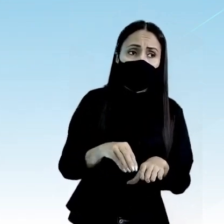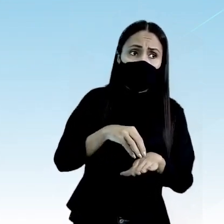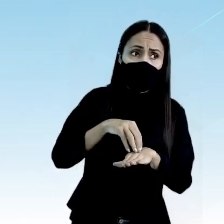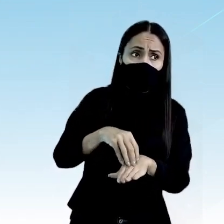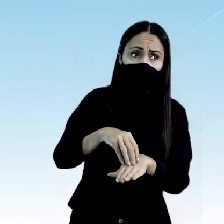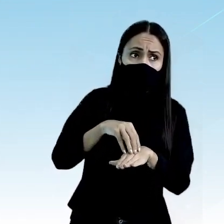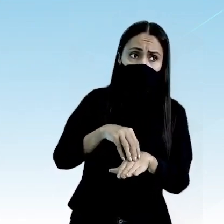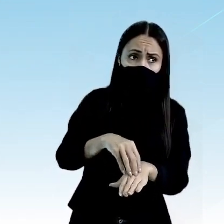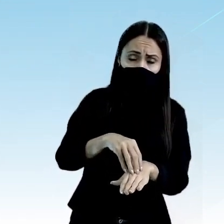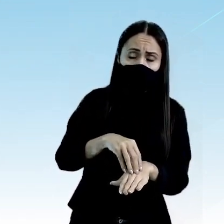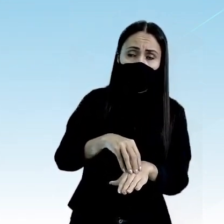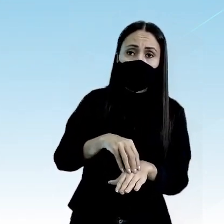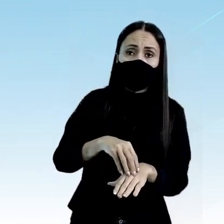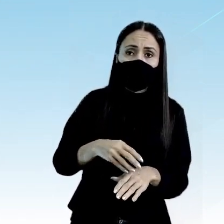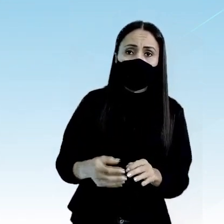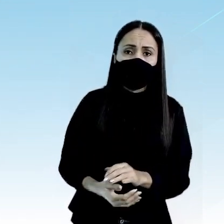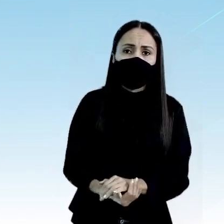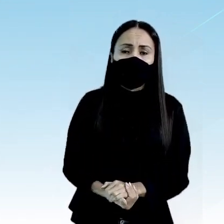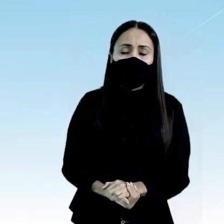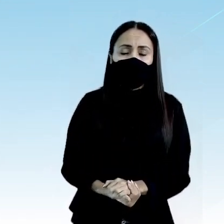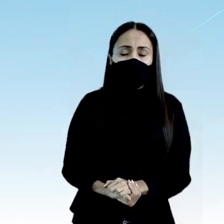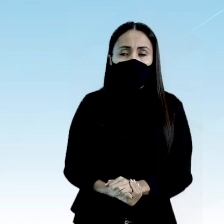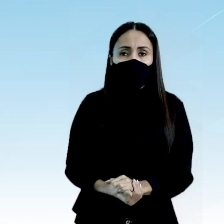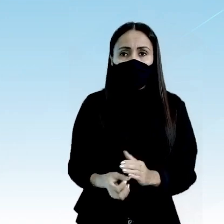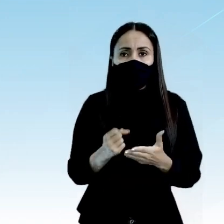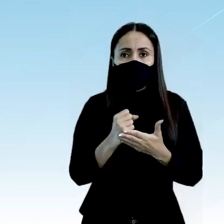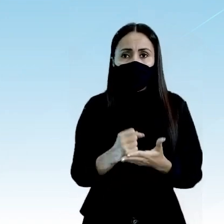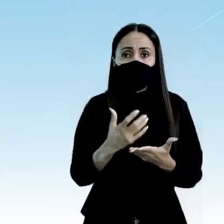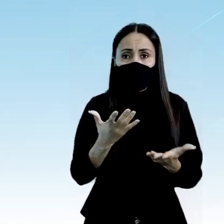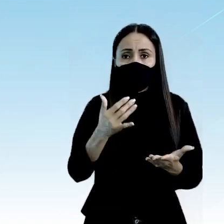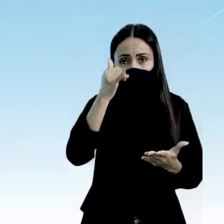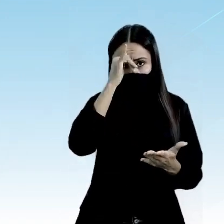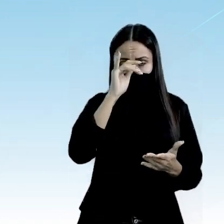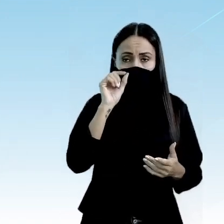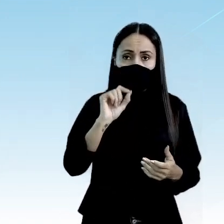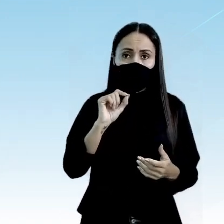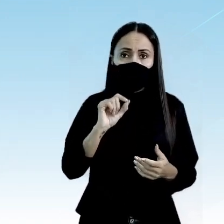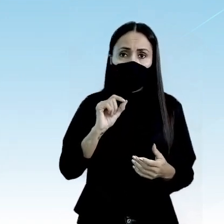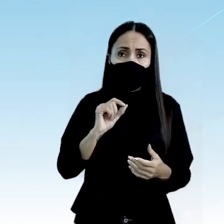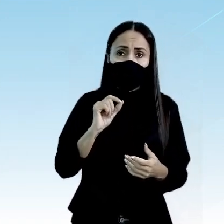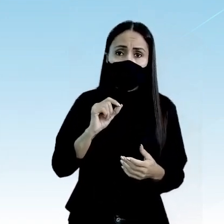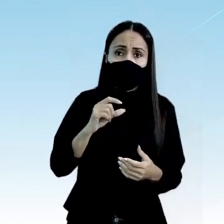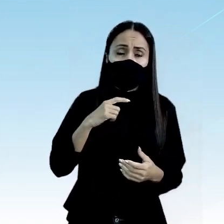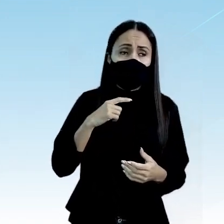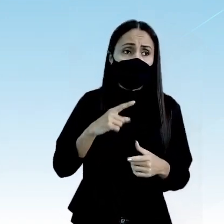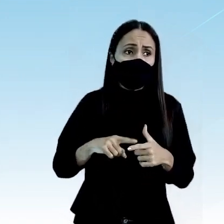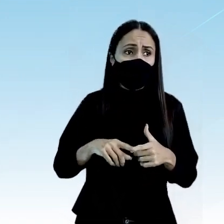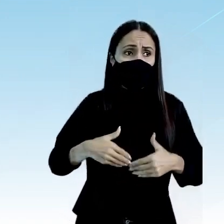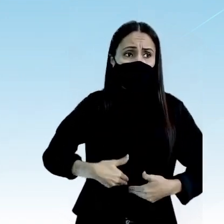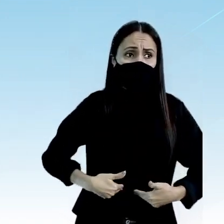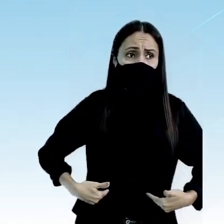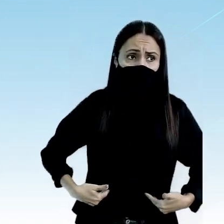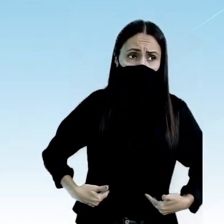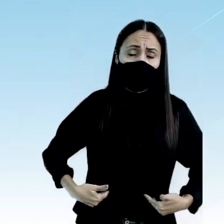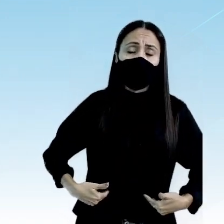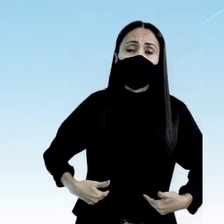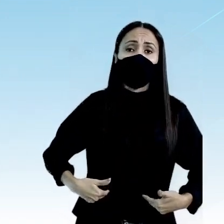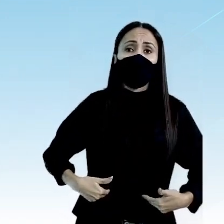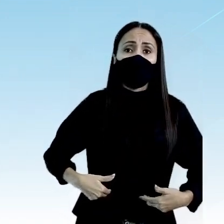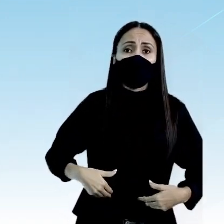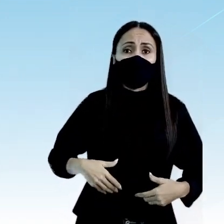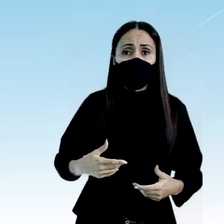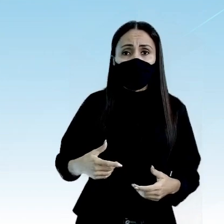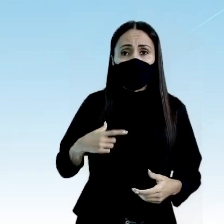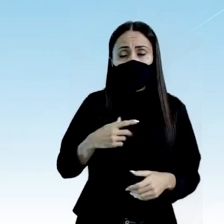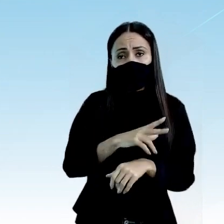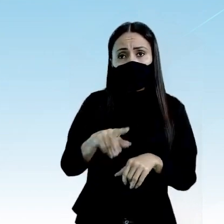alimentos, contribuindo para evitar o quê? As crises de fome que atingiam os europeus